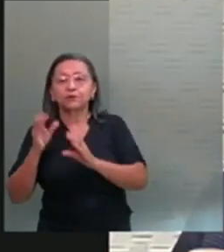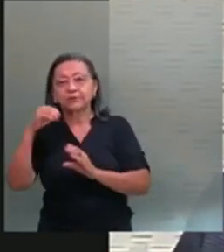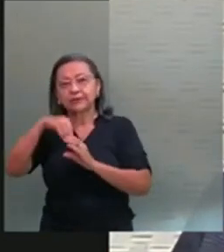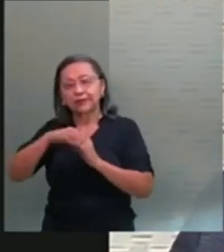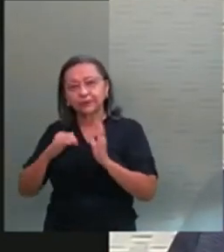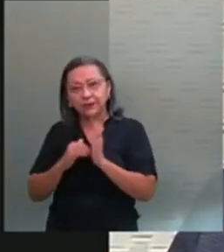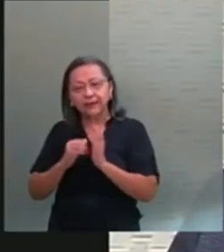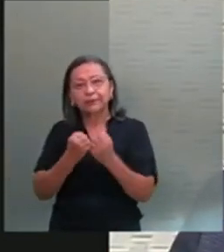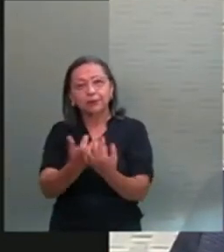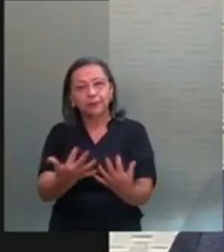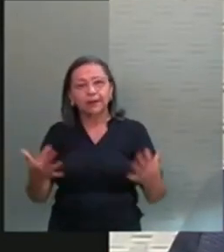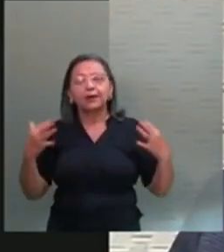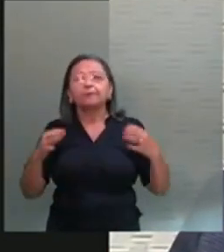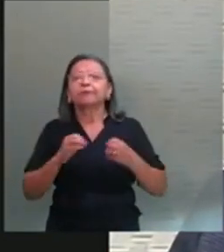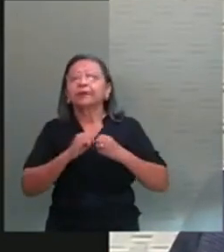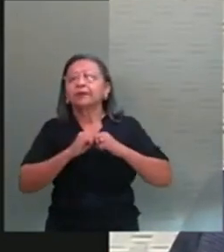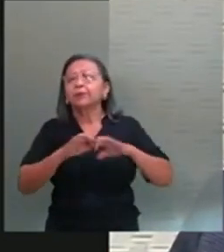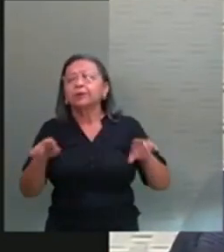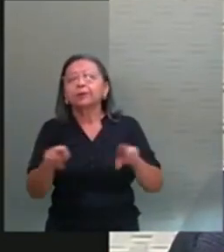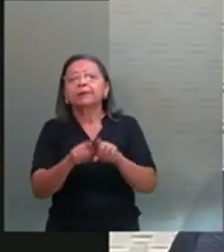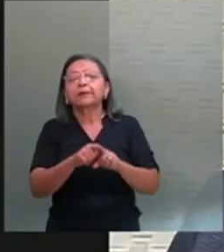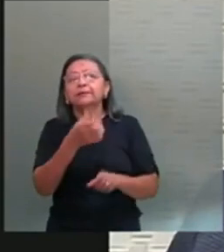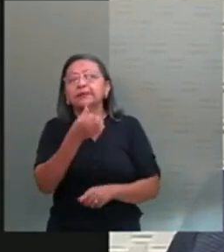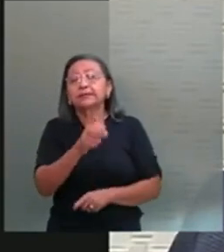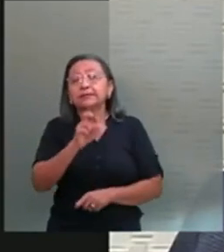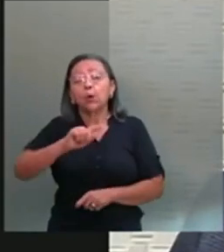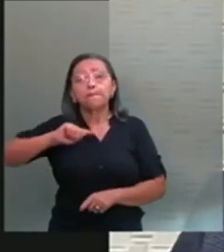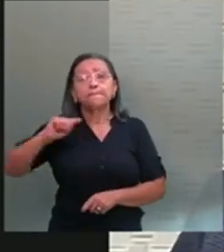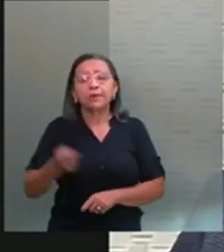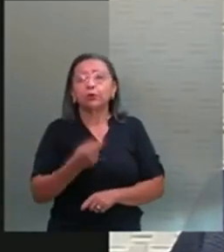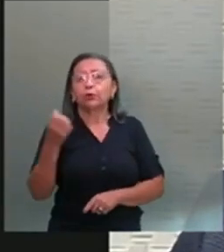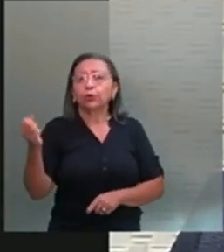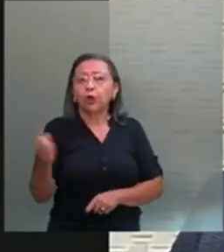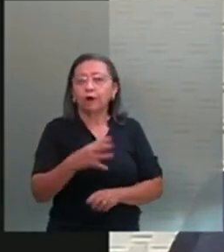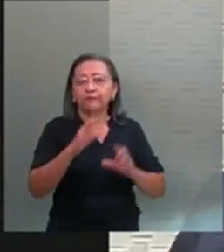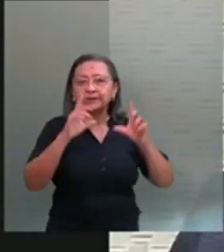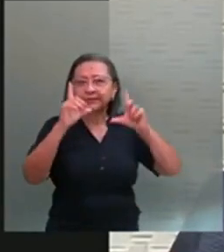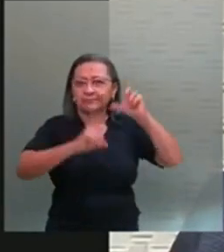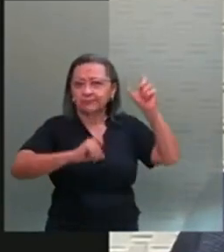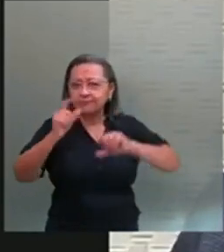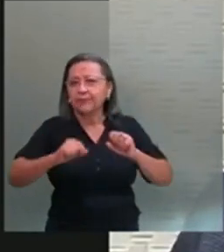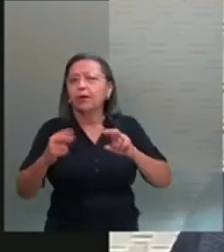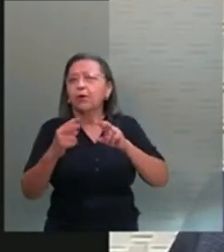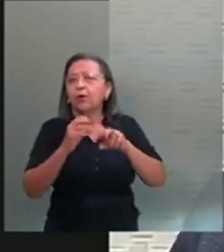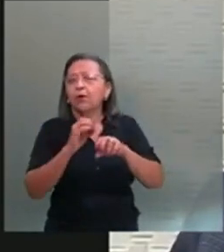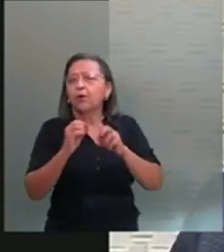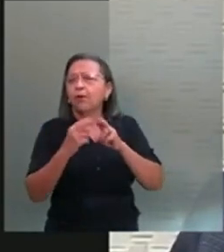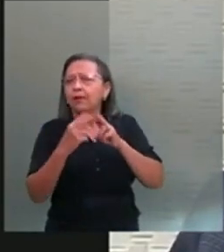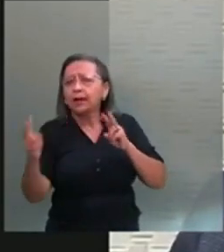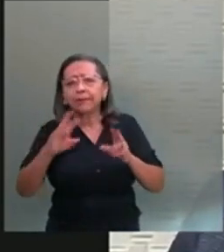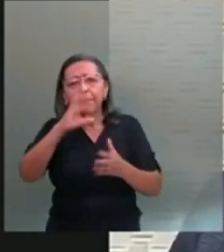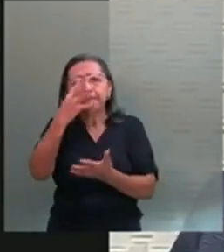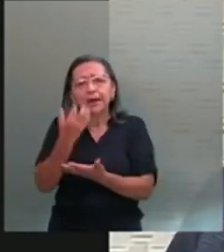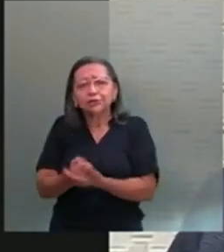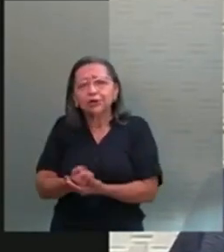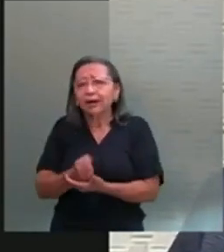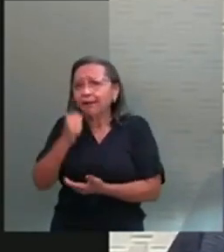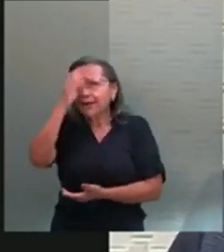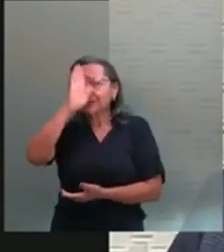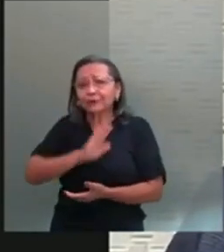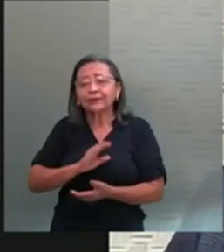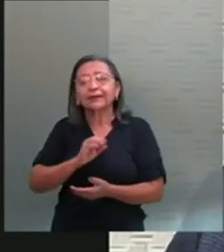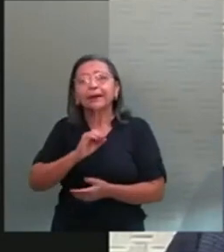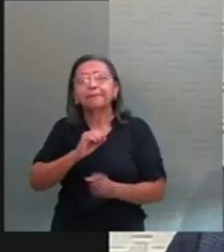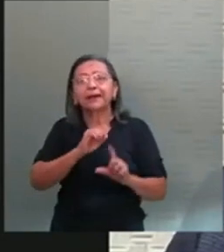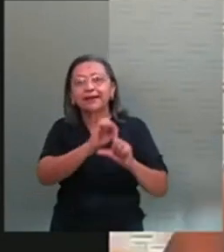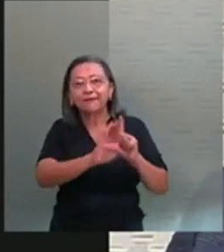plenário. Disponibilizou ainda 65 mil novas imagens online para download gratuito na plataforma Senado